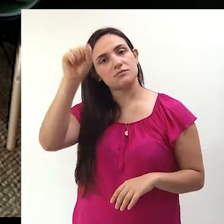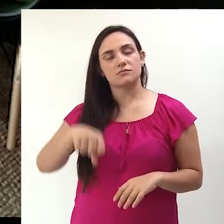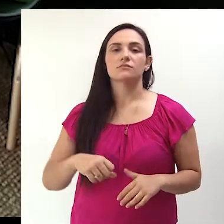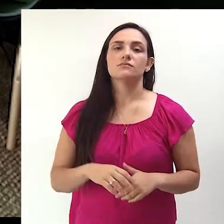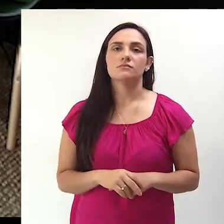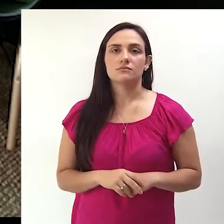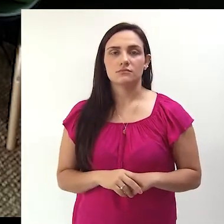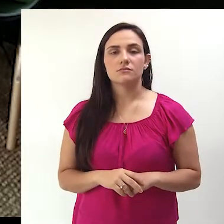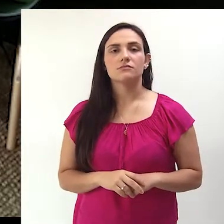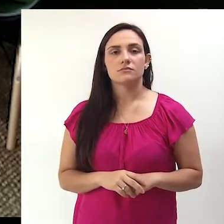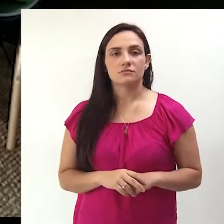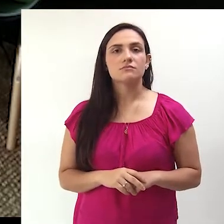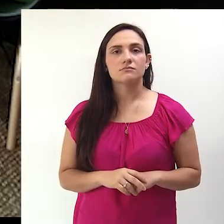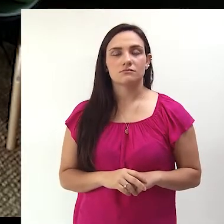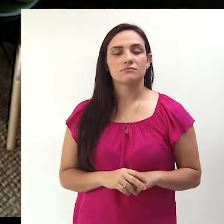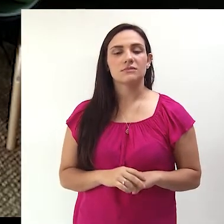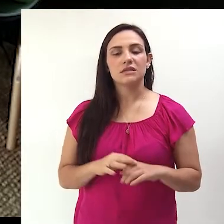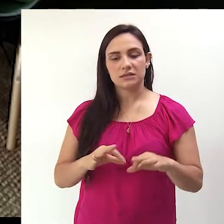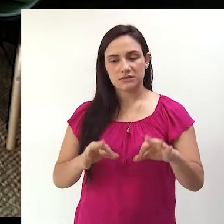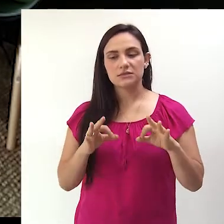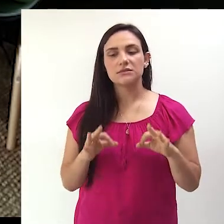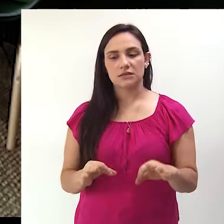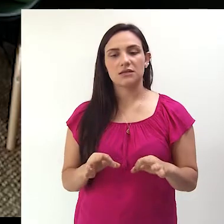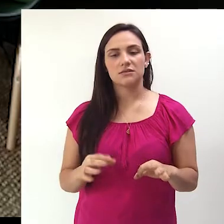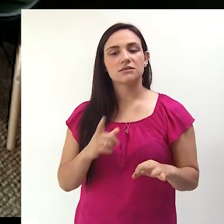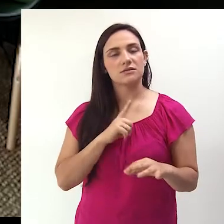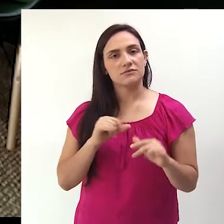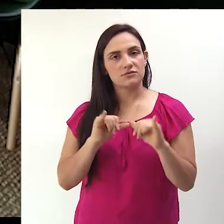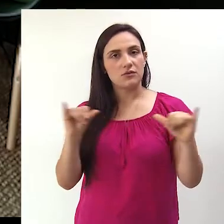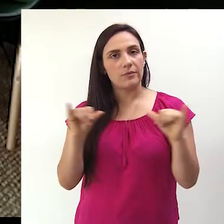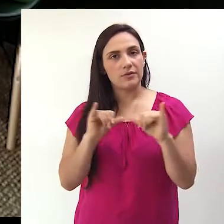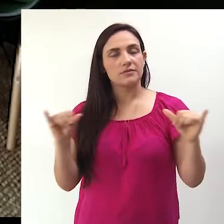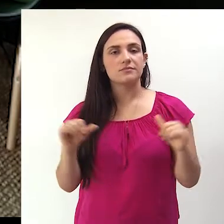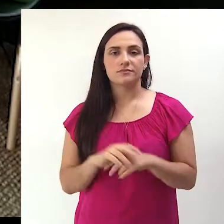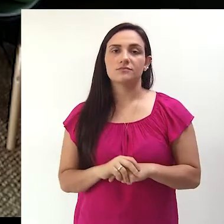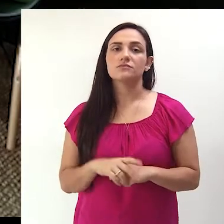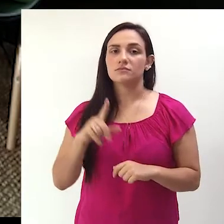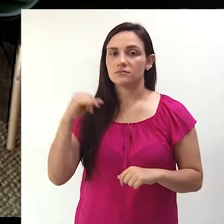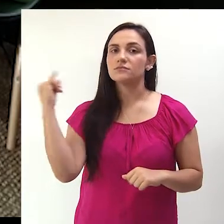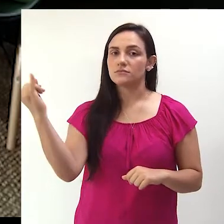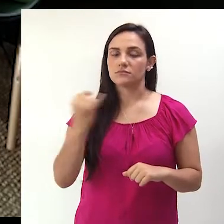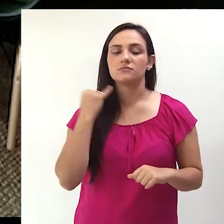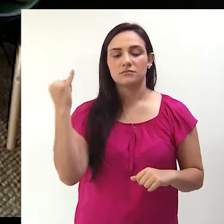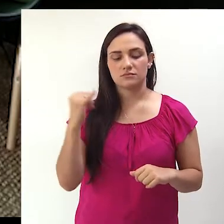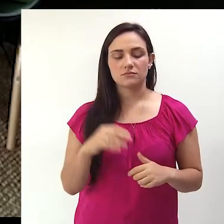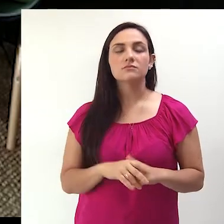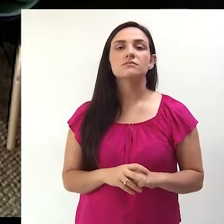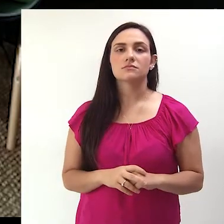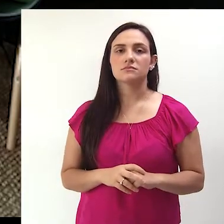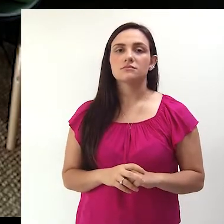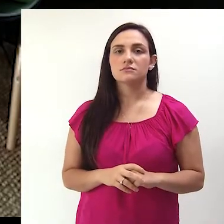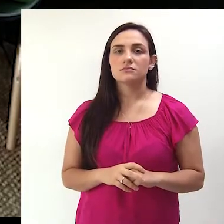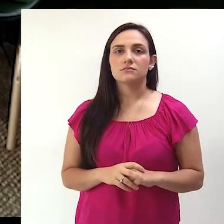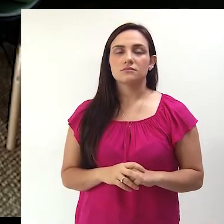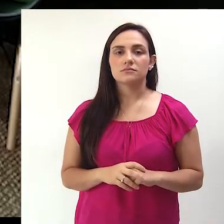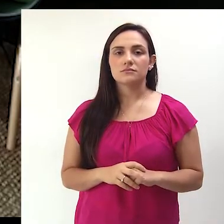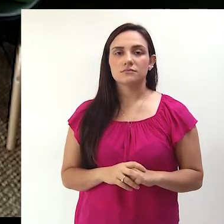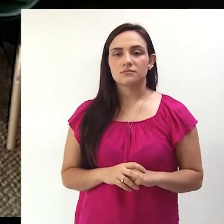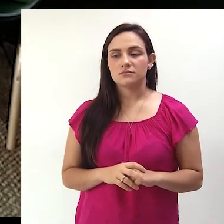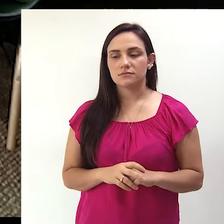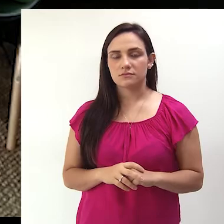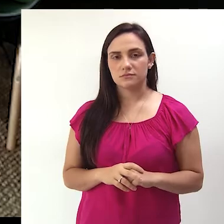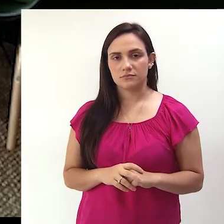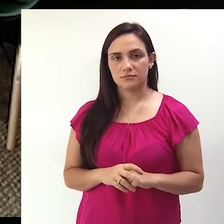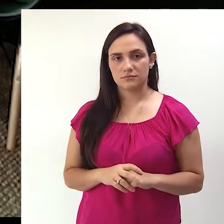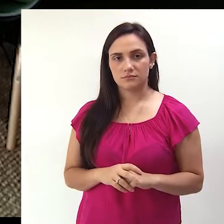chegar de forma célere para a Polícia Civil. Isso é o mais importante, antes da pessoa procurar qualquer amigo,